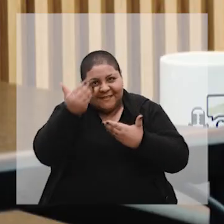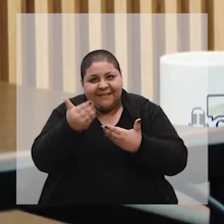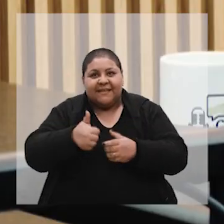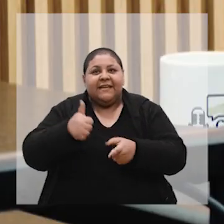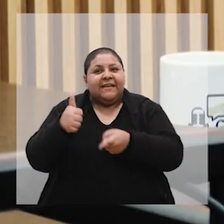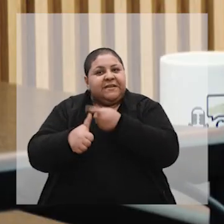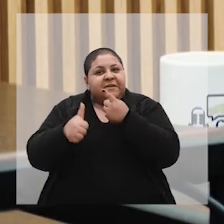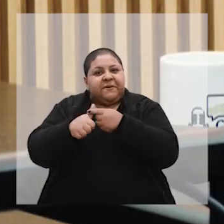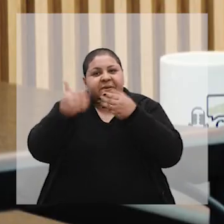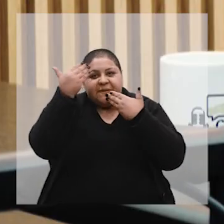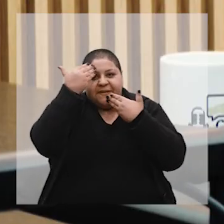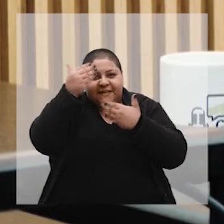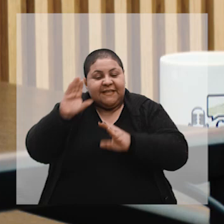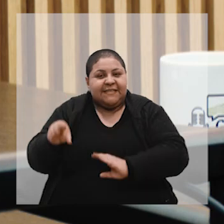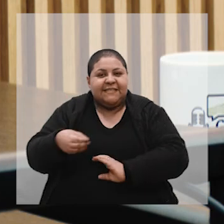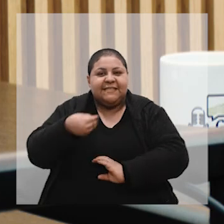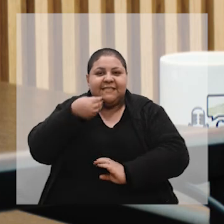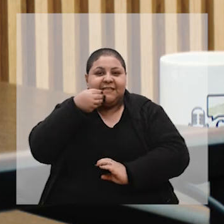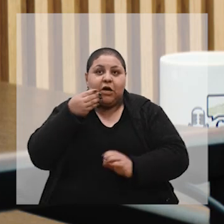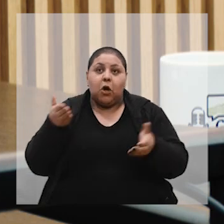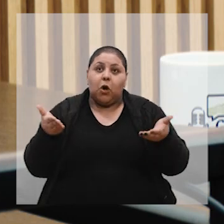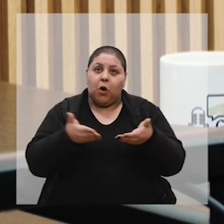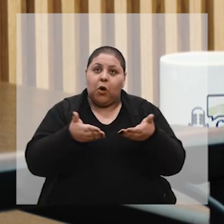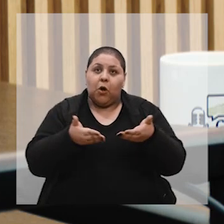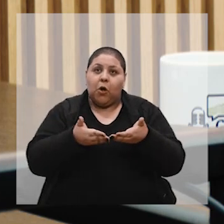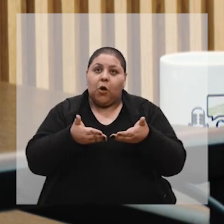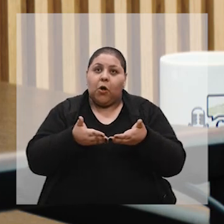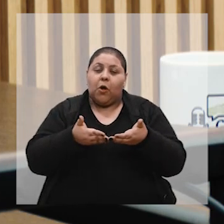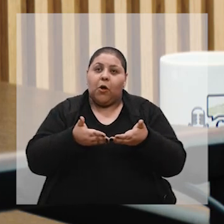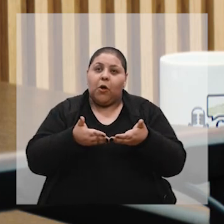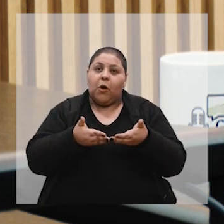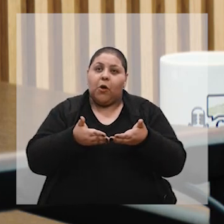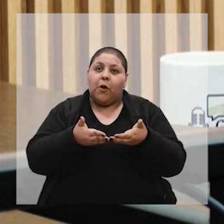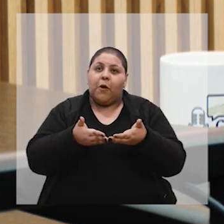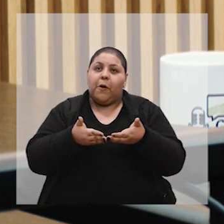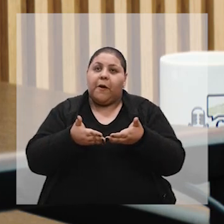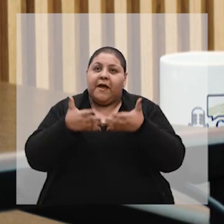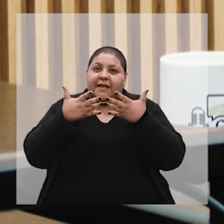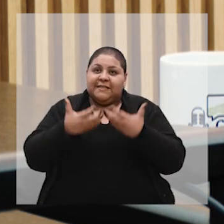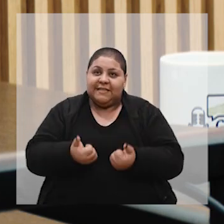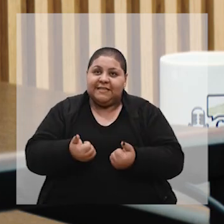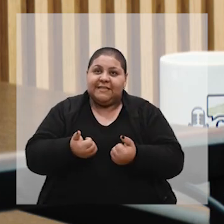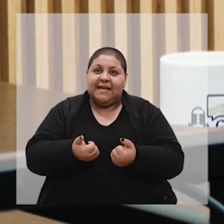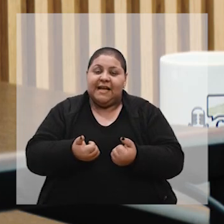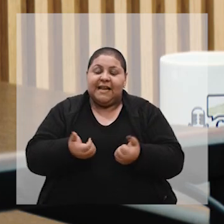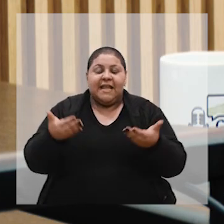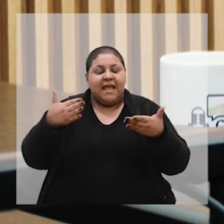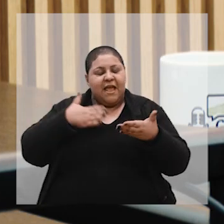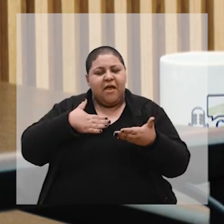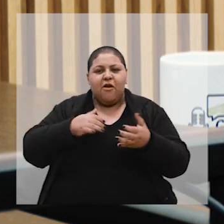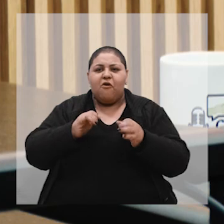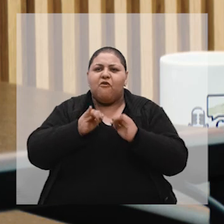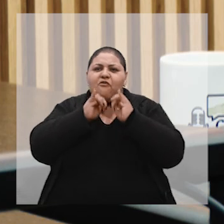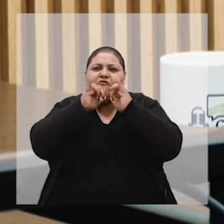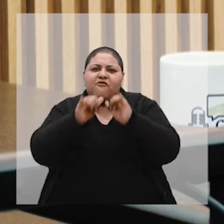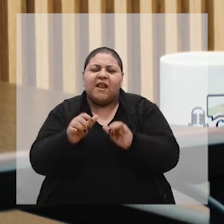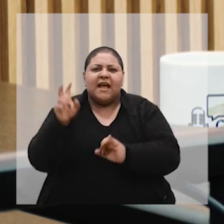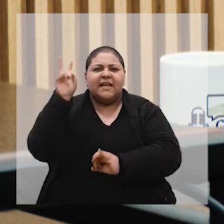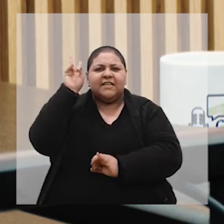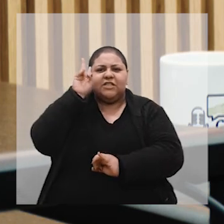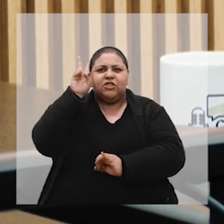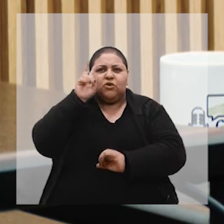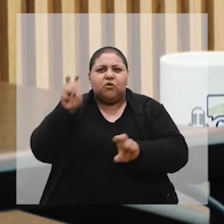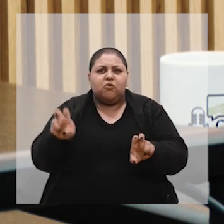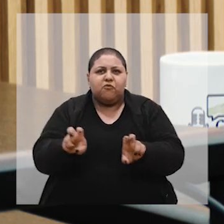obrigado, gente. Primeiramente, queria agradecer a oportunidade de estar aqui, vocês abrirem a porta para mim falar um pouquinho da história, falar um pouquinho do futsal